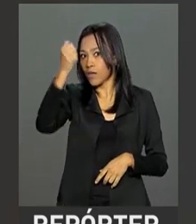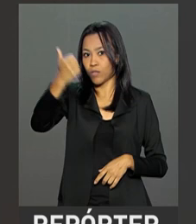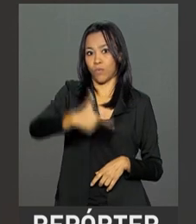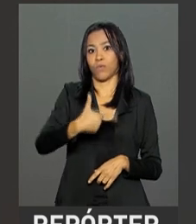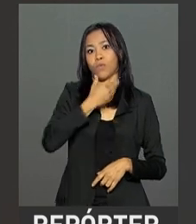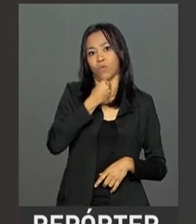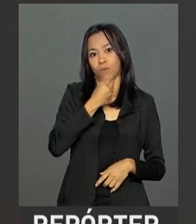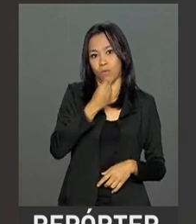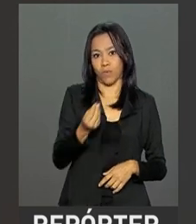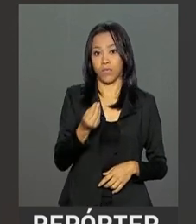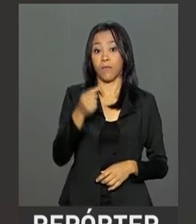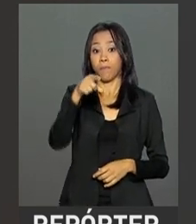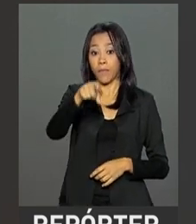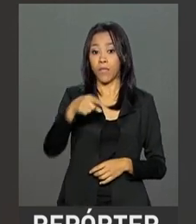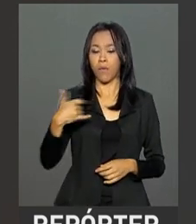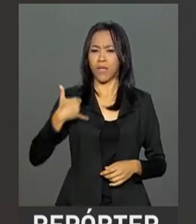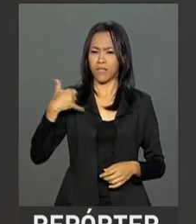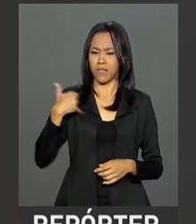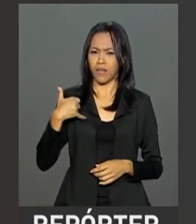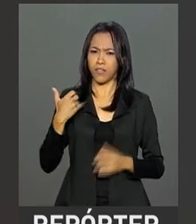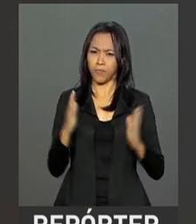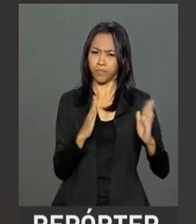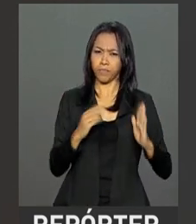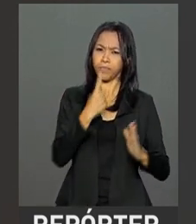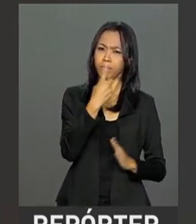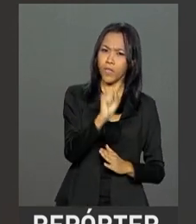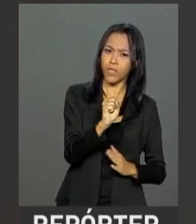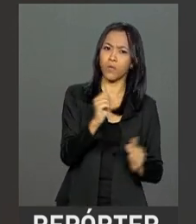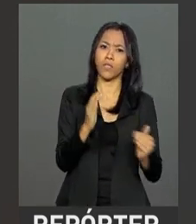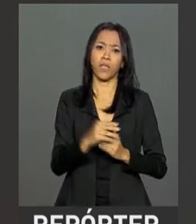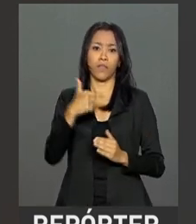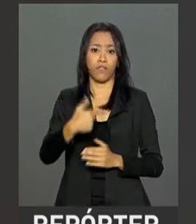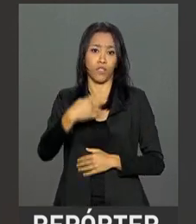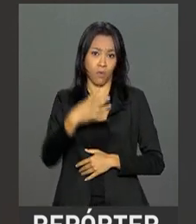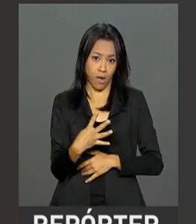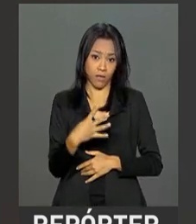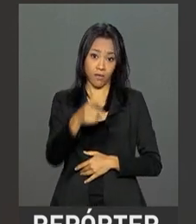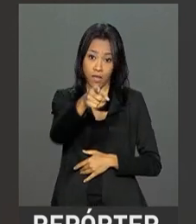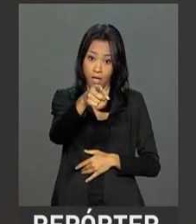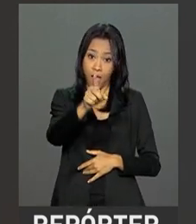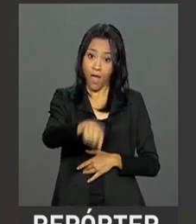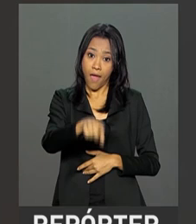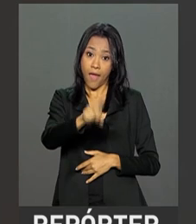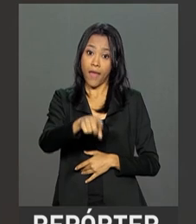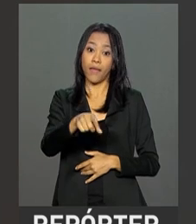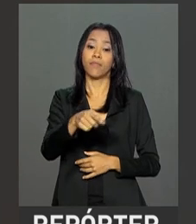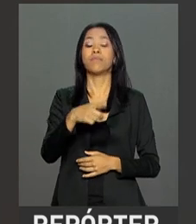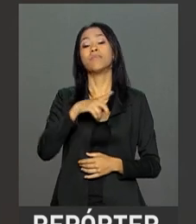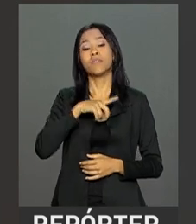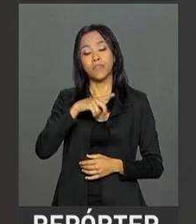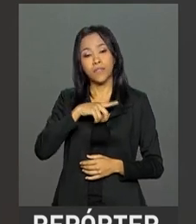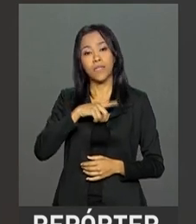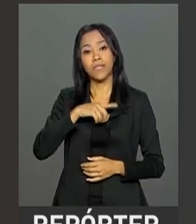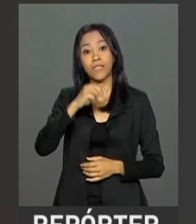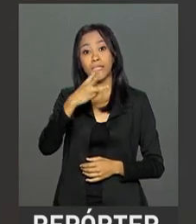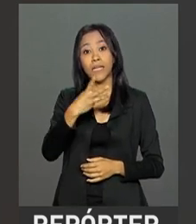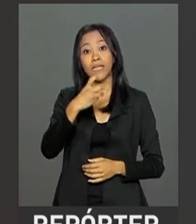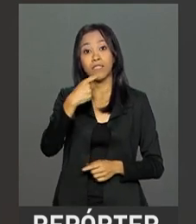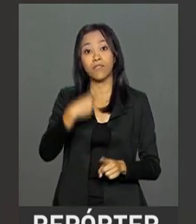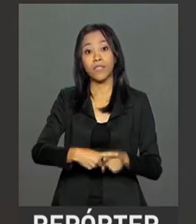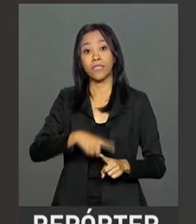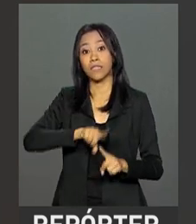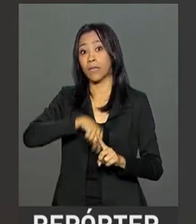homens e pessoas com faixa etária entre 18 e 24 anos têm uma taxa de conexão três vezes